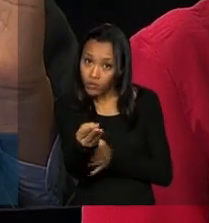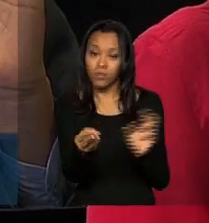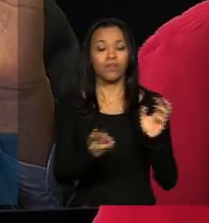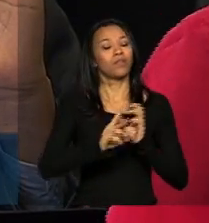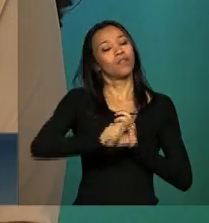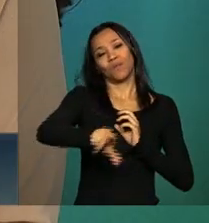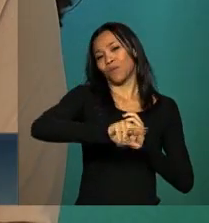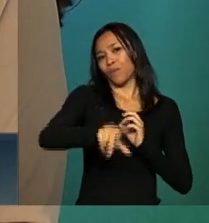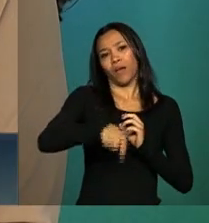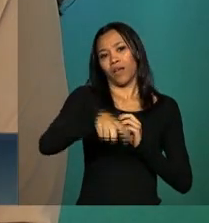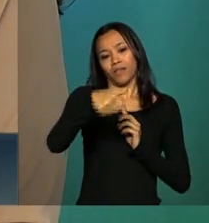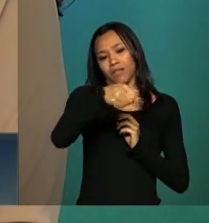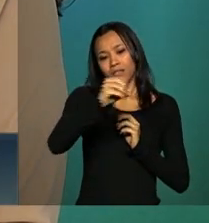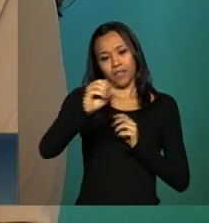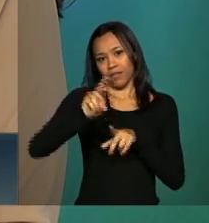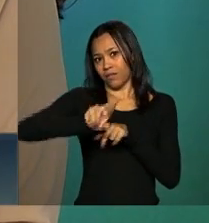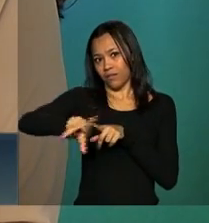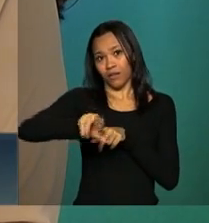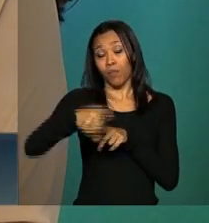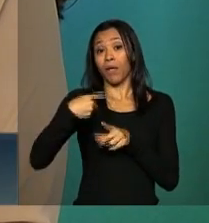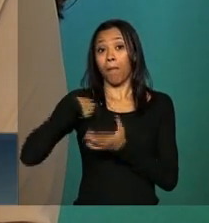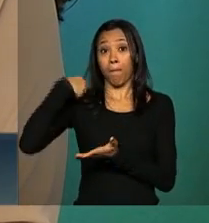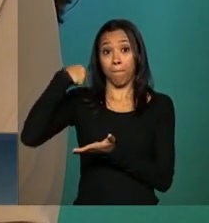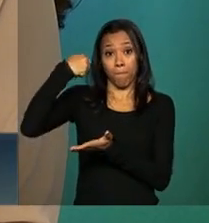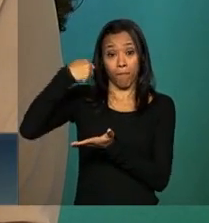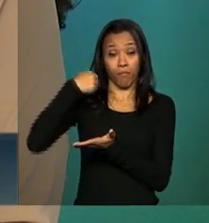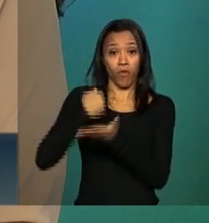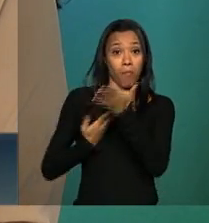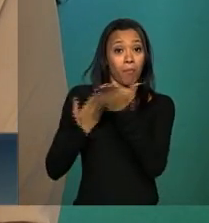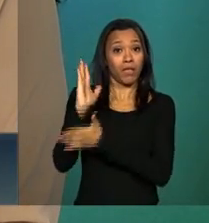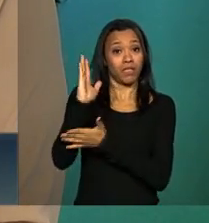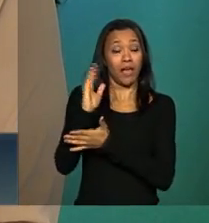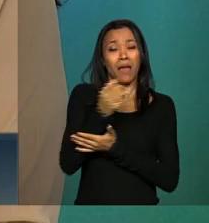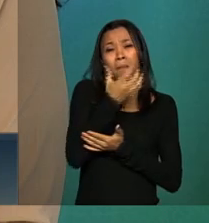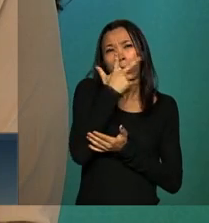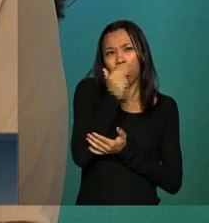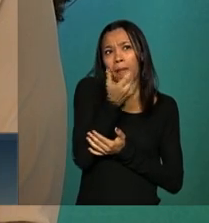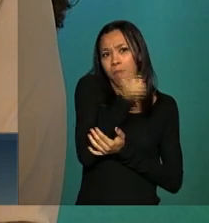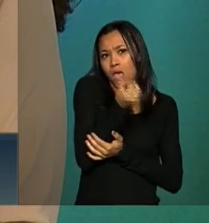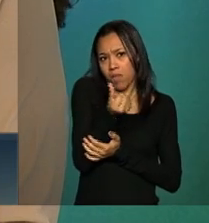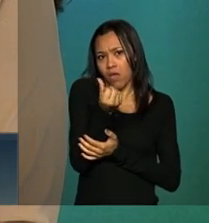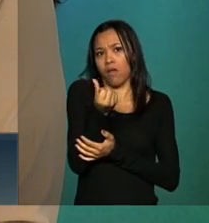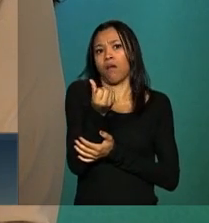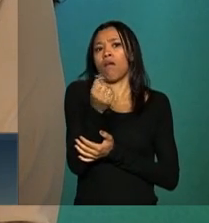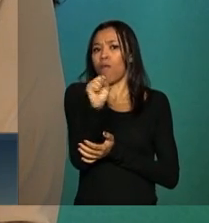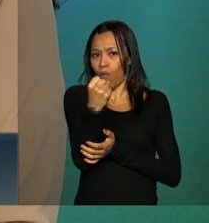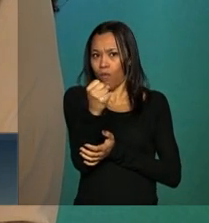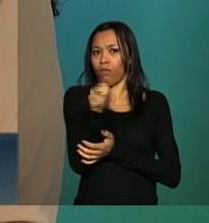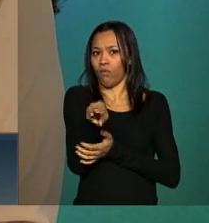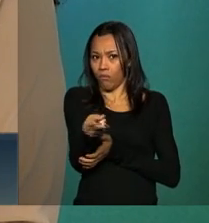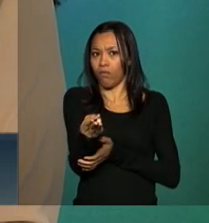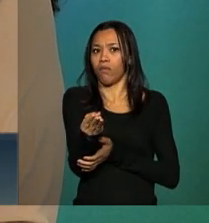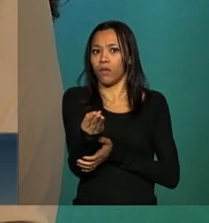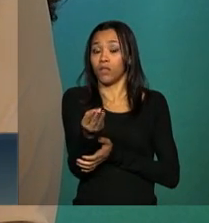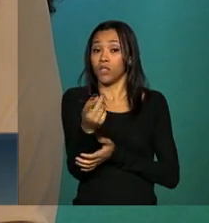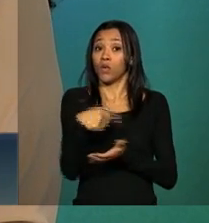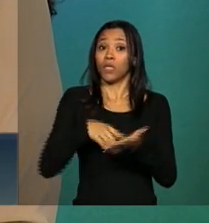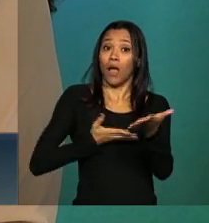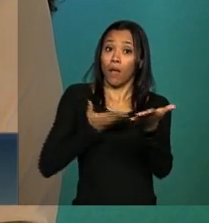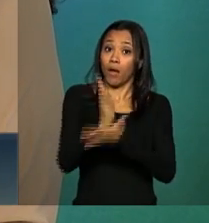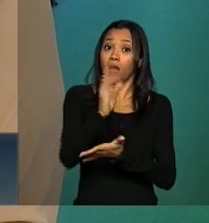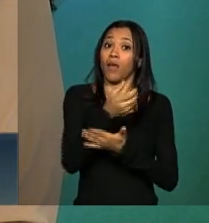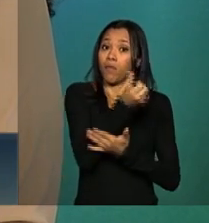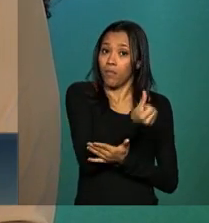700 redondo, porque quando aprovou no Congresso, diminuiu um pouquinho, é 668. Tá. O que está aprovado no orçamento